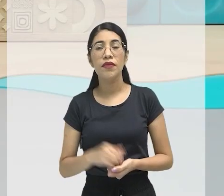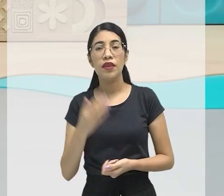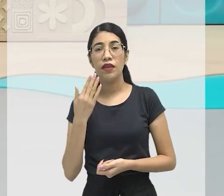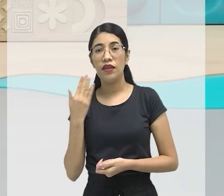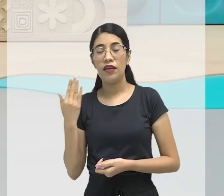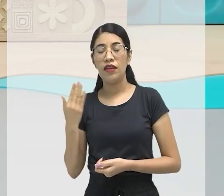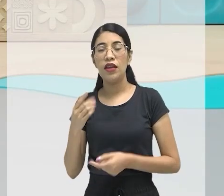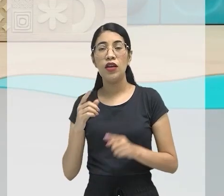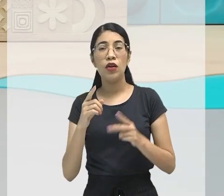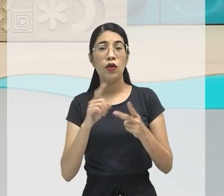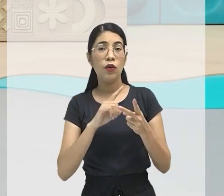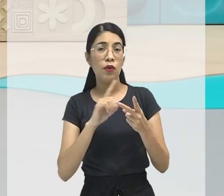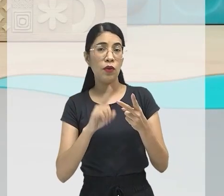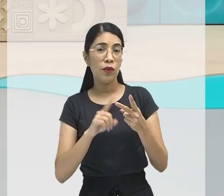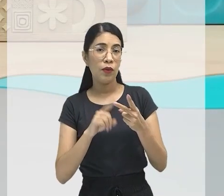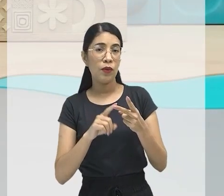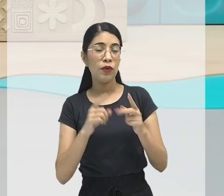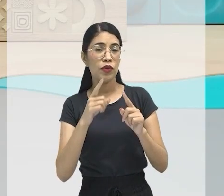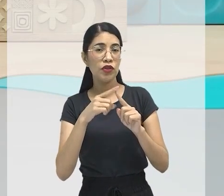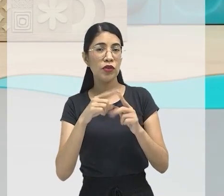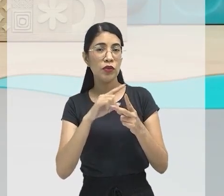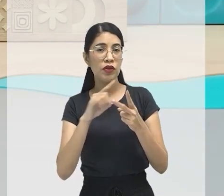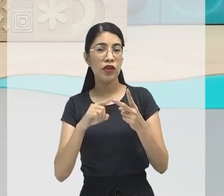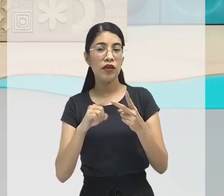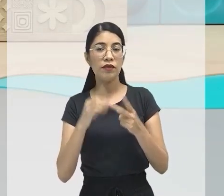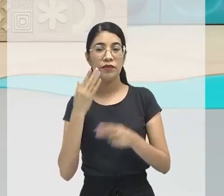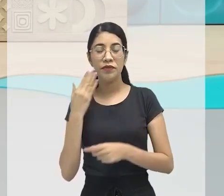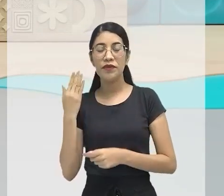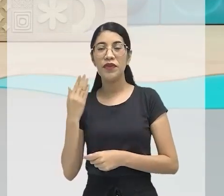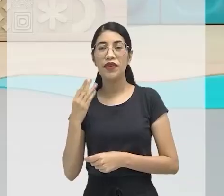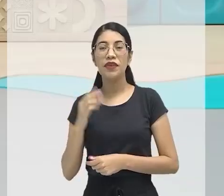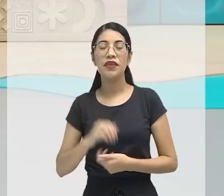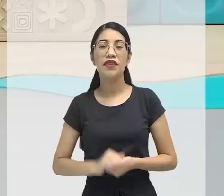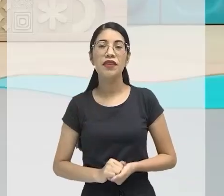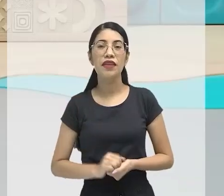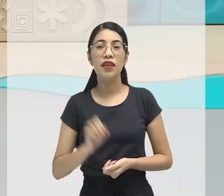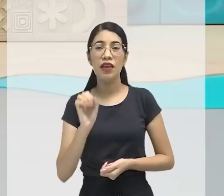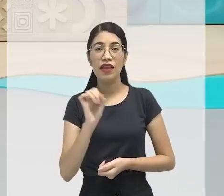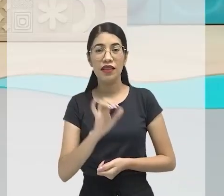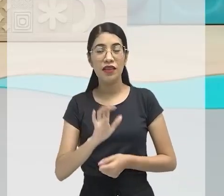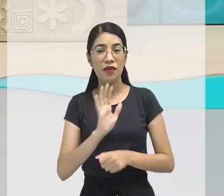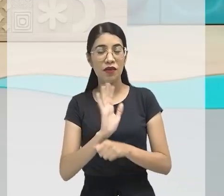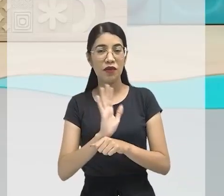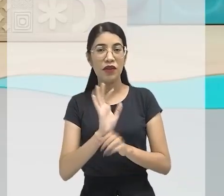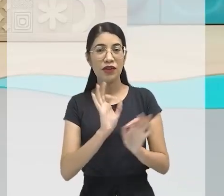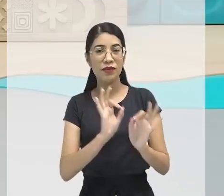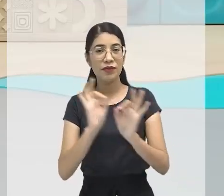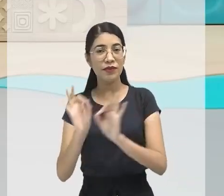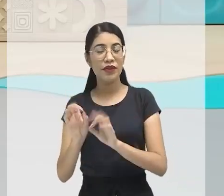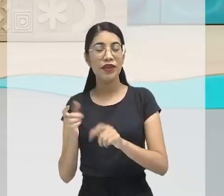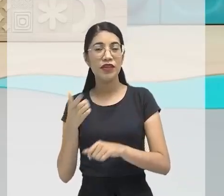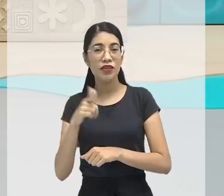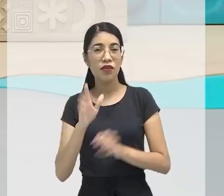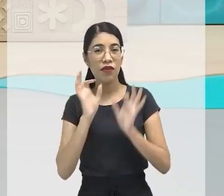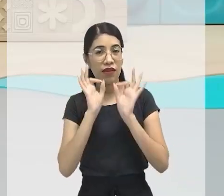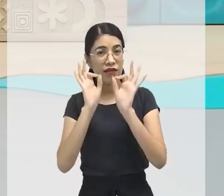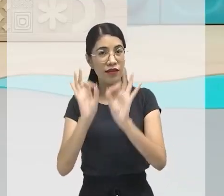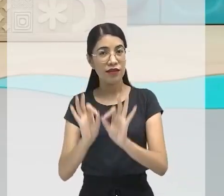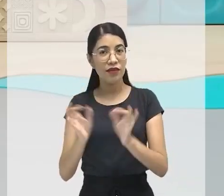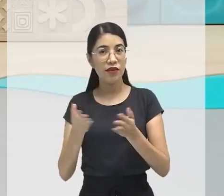Então, já está aqui ao meu lado, vai aparecer aqui dois lutadores, olha aí, ó. Olha, professor Kim e professor Paulo, presta atenção agora,